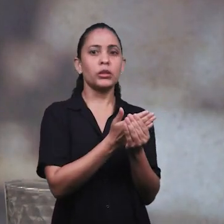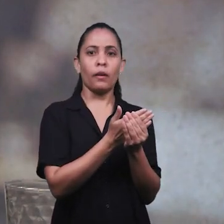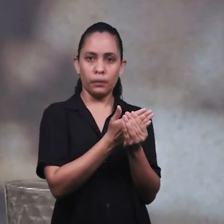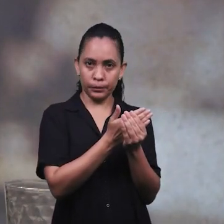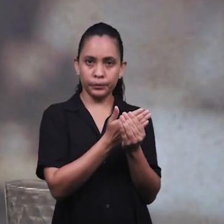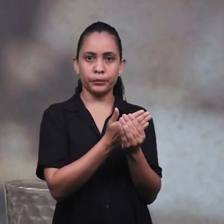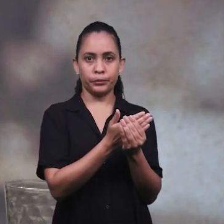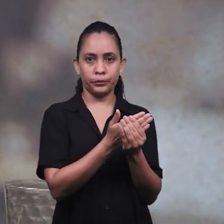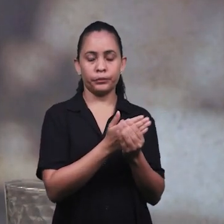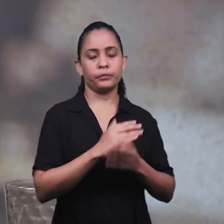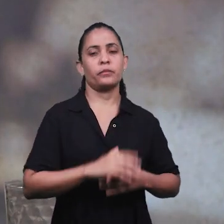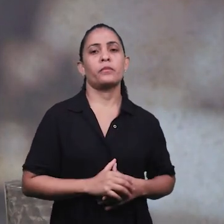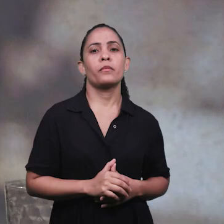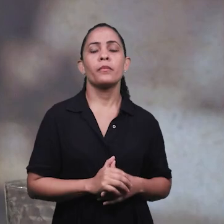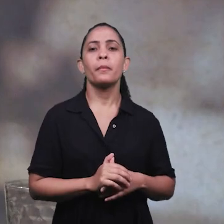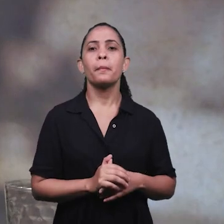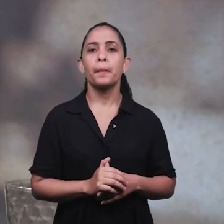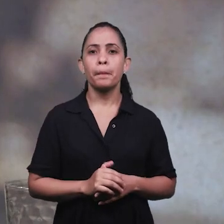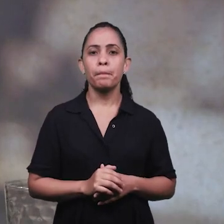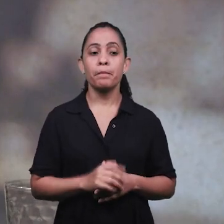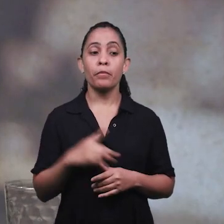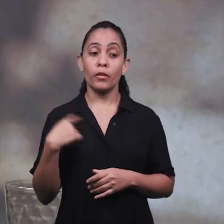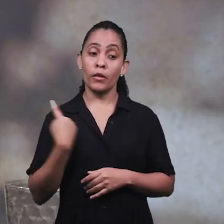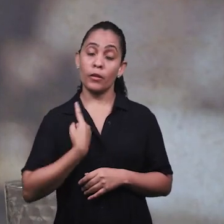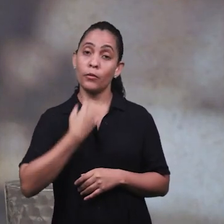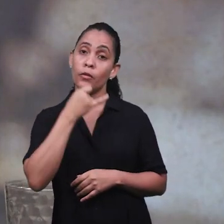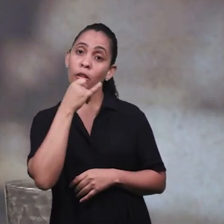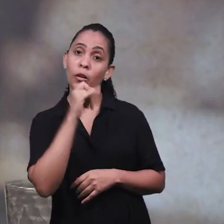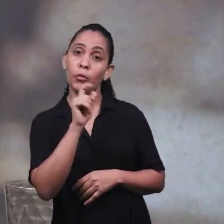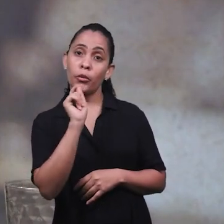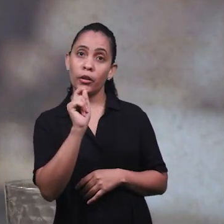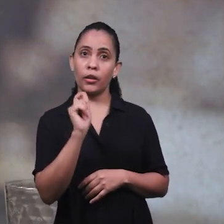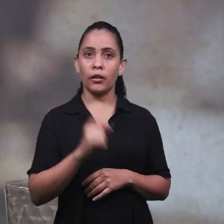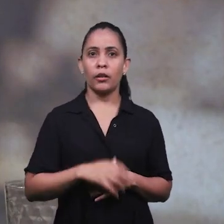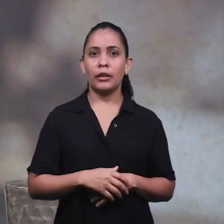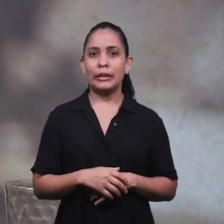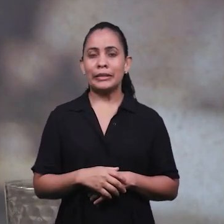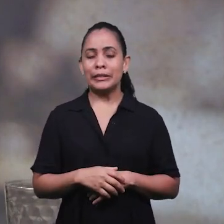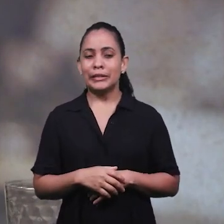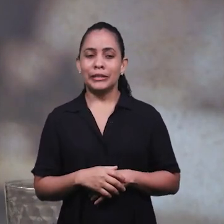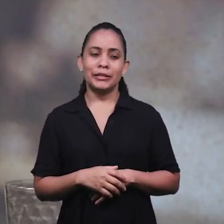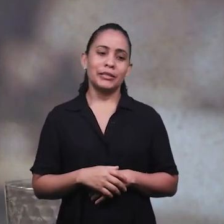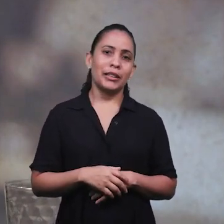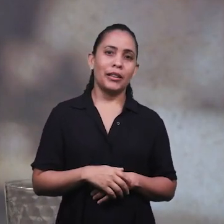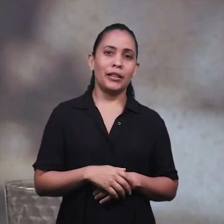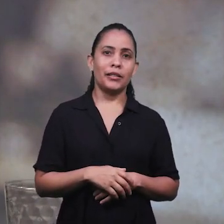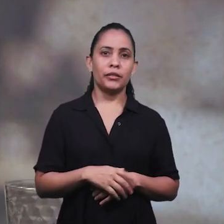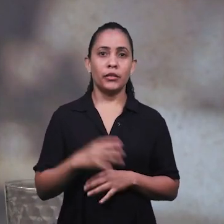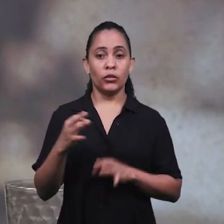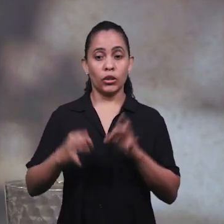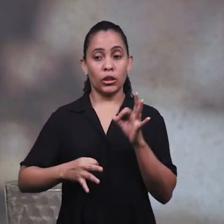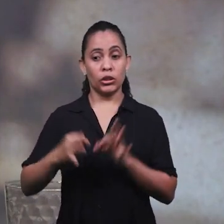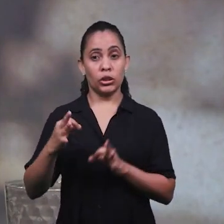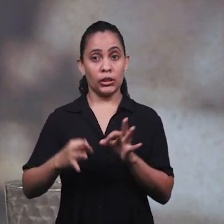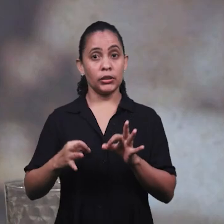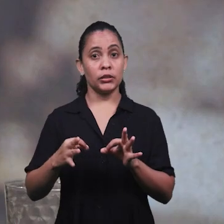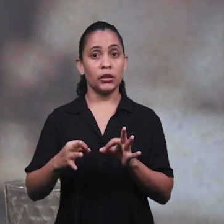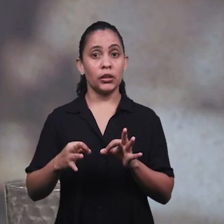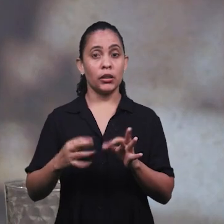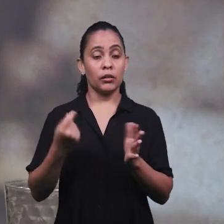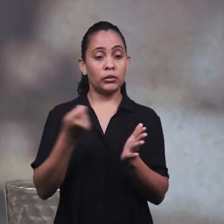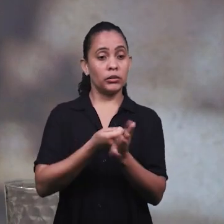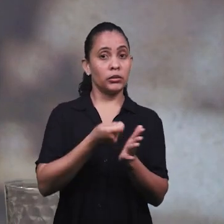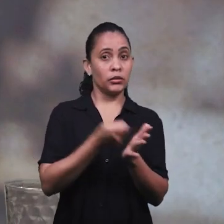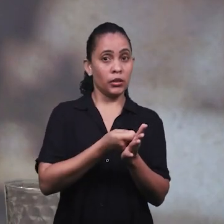ação de execução. E a gente fala que quando está fora da justiça, a forma de cobrança